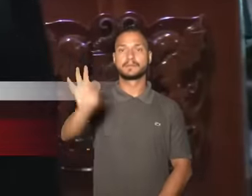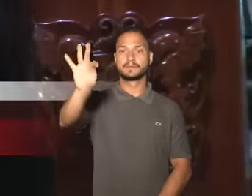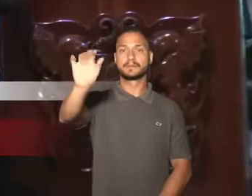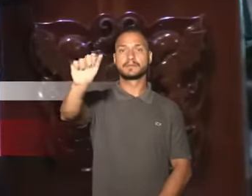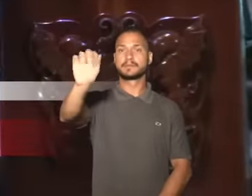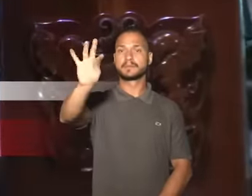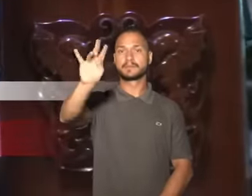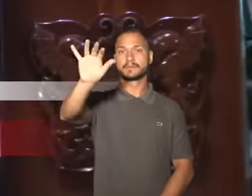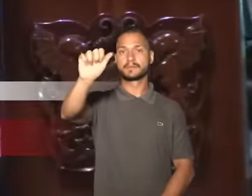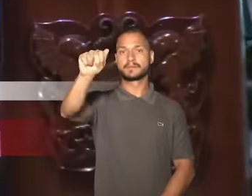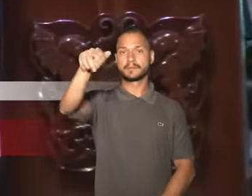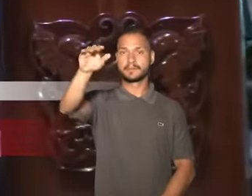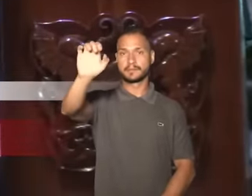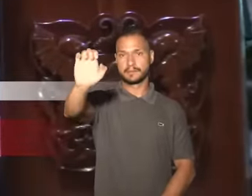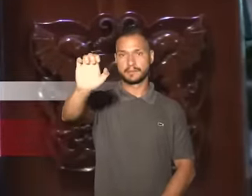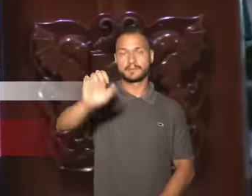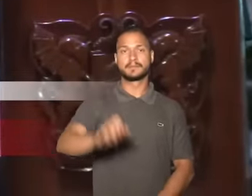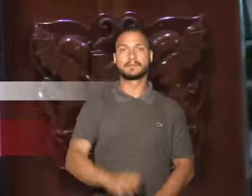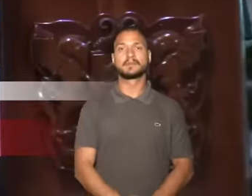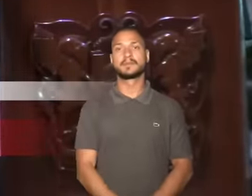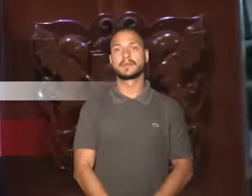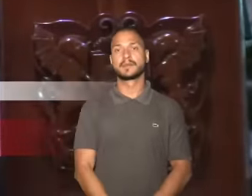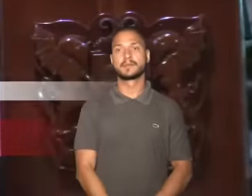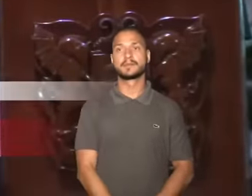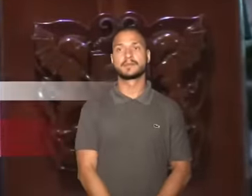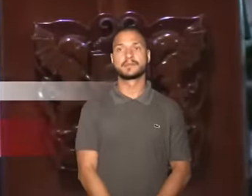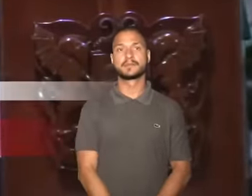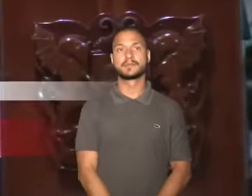Tatiane Cristina de Paula Castro.